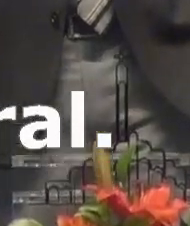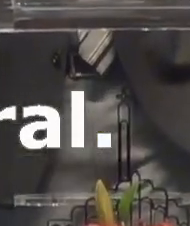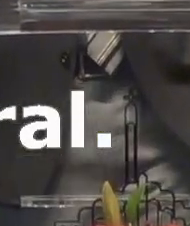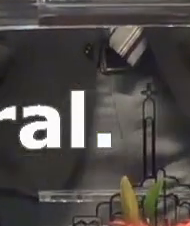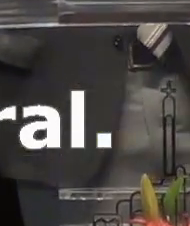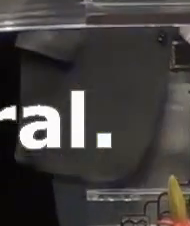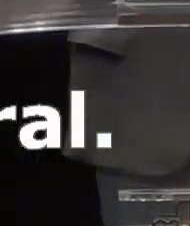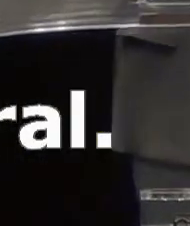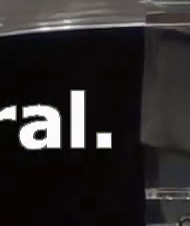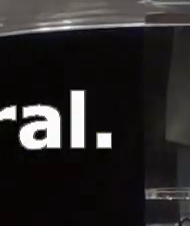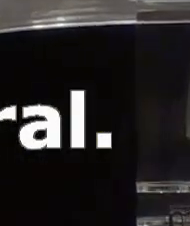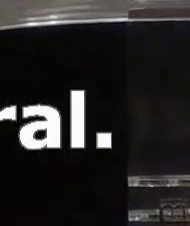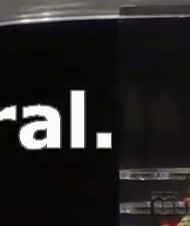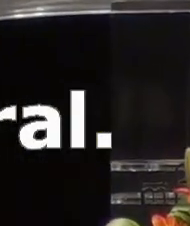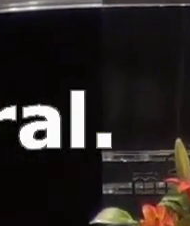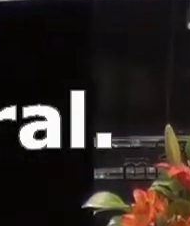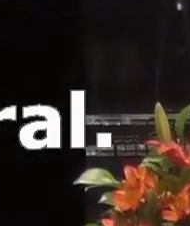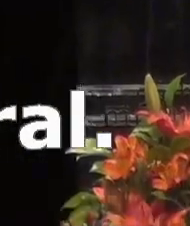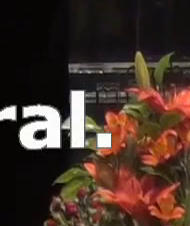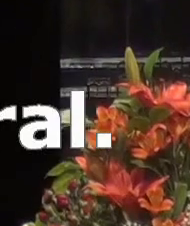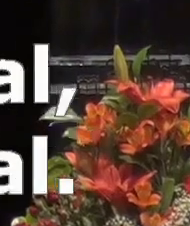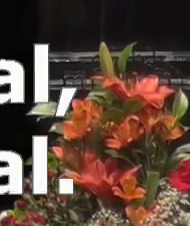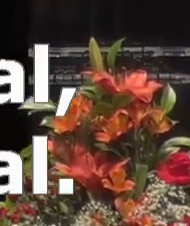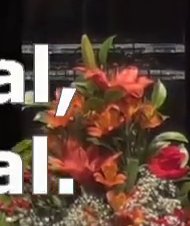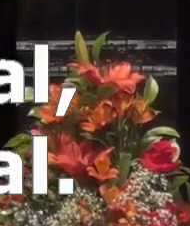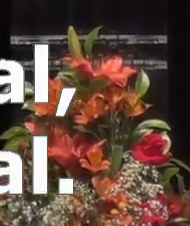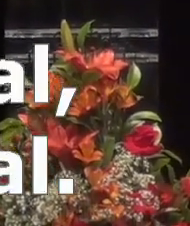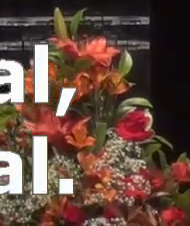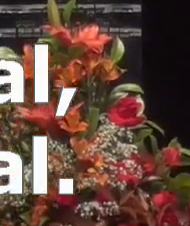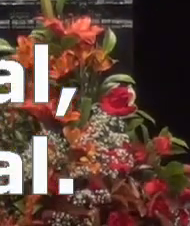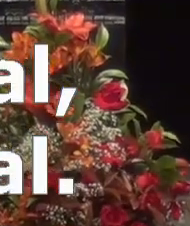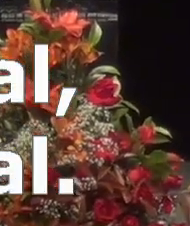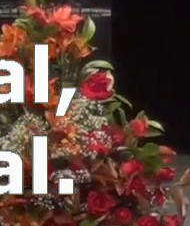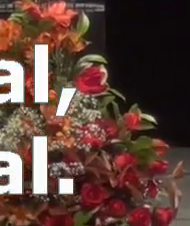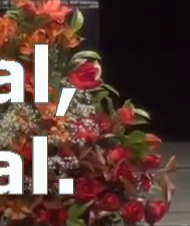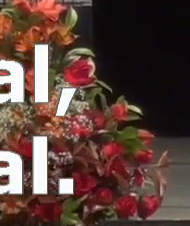o temporal. Agora coloca no passado.